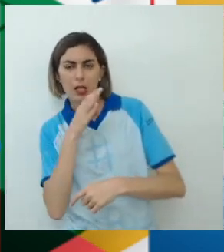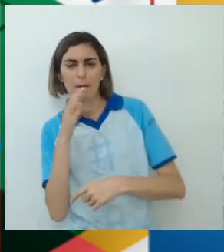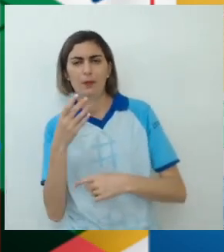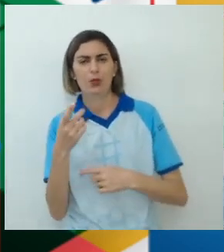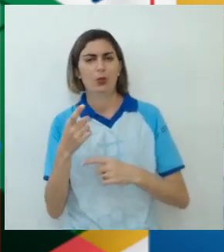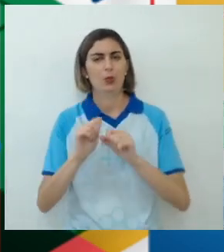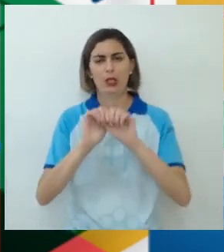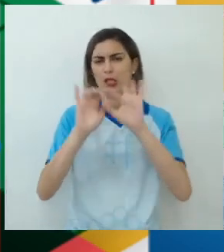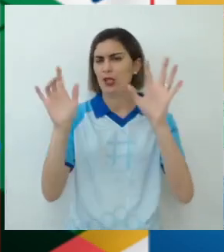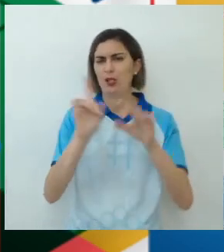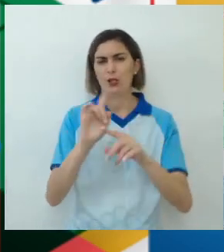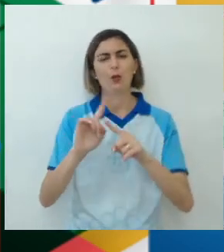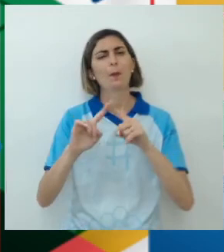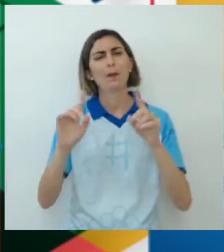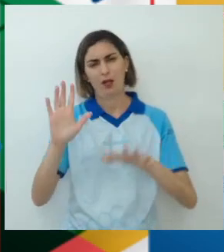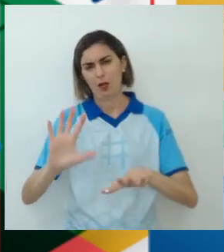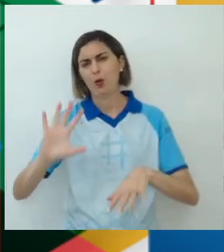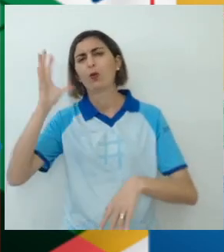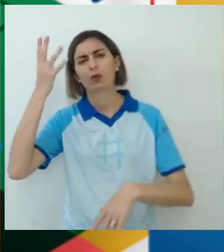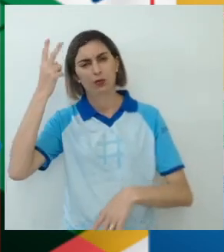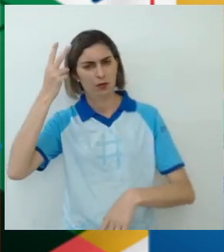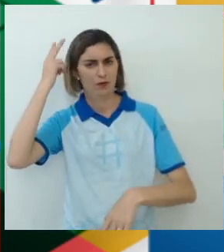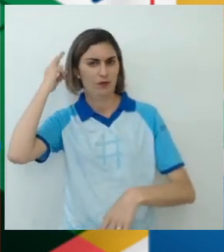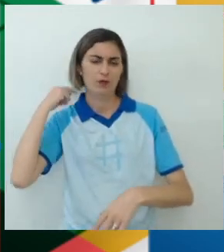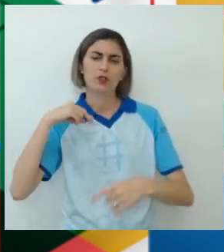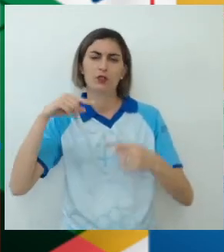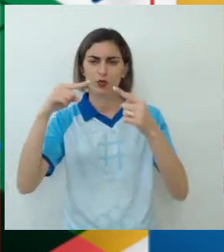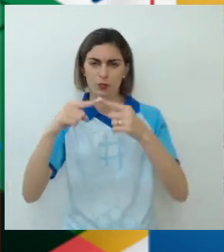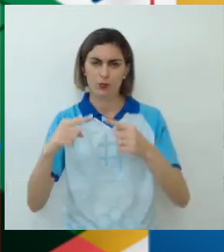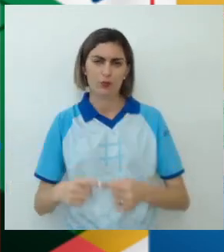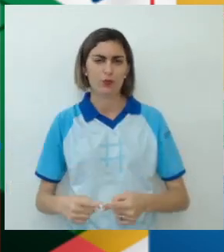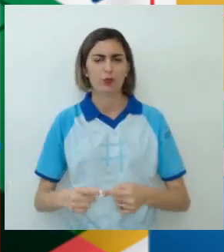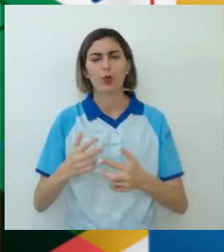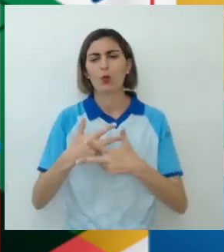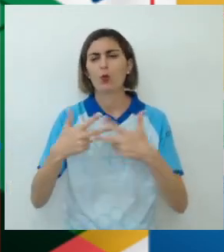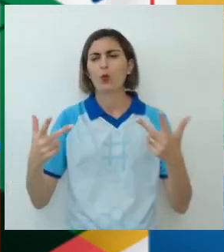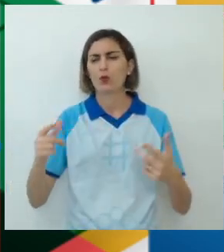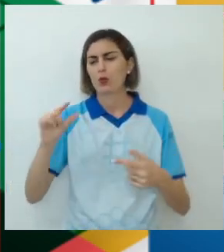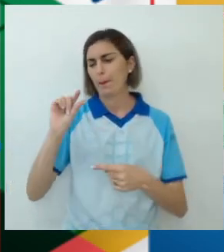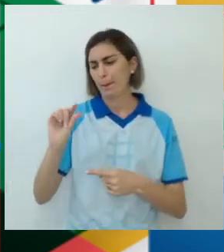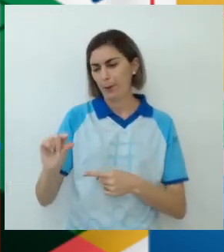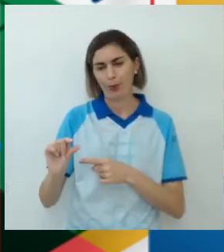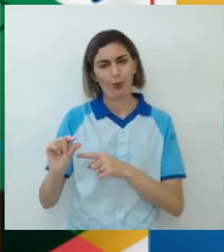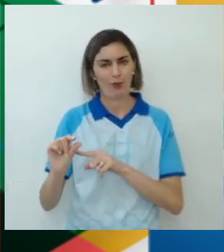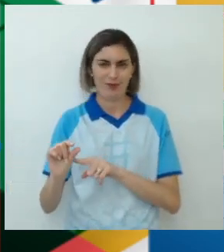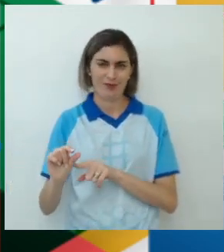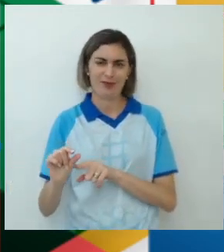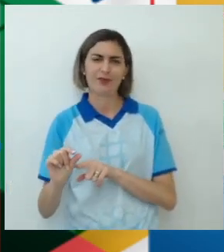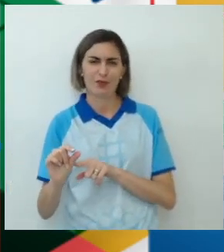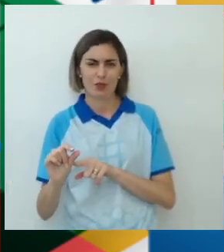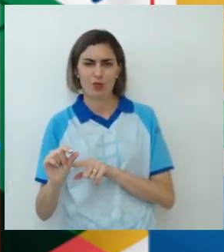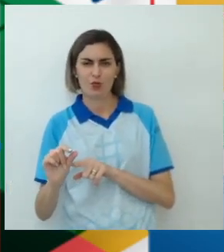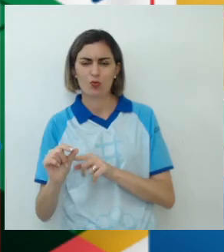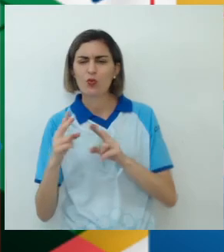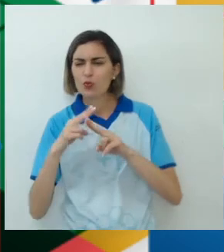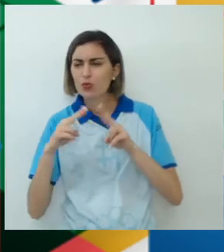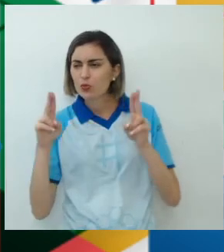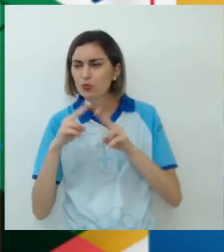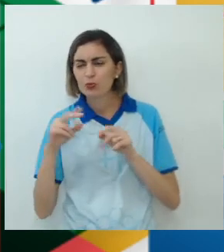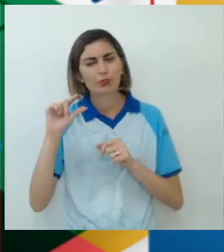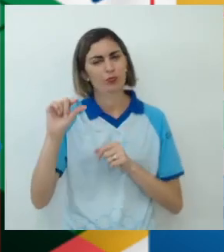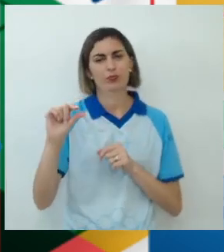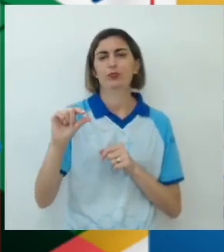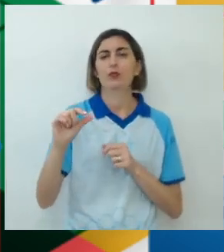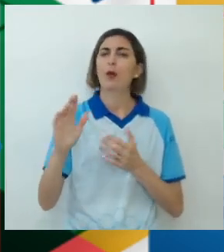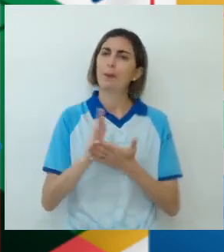Mas via de regra, nos vestibulares, a gente aplica esse termo para algo que é pouco, que é pequeno, que é sutil, tá?